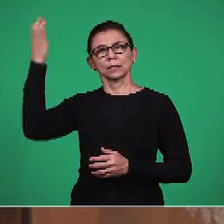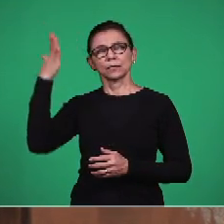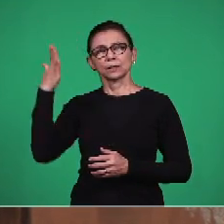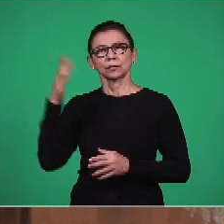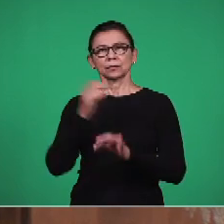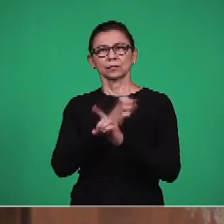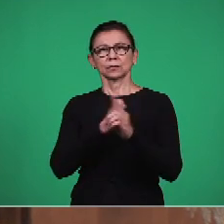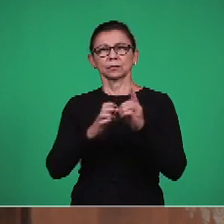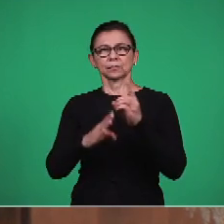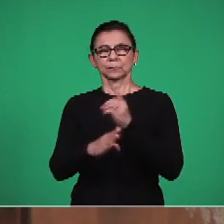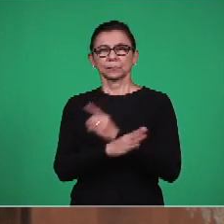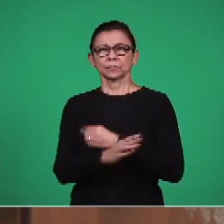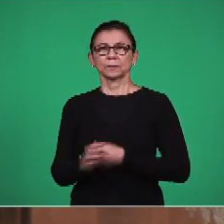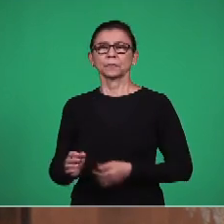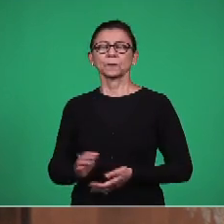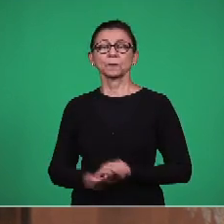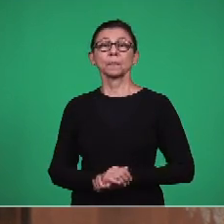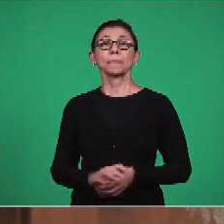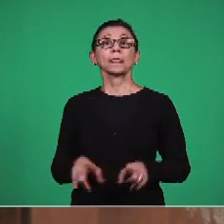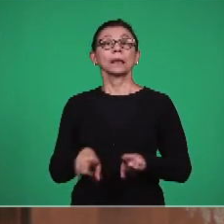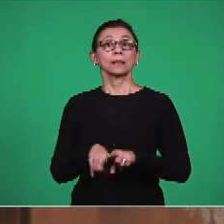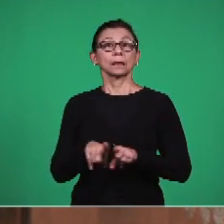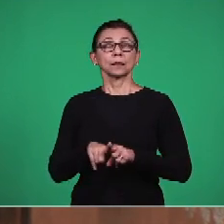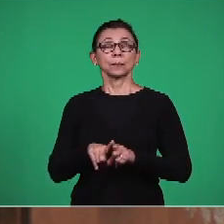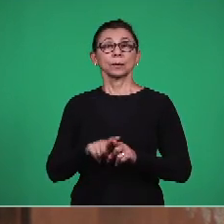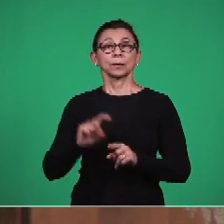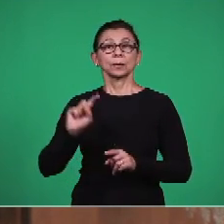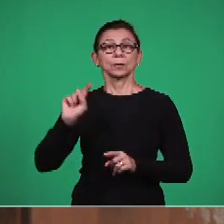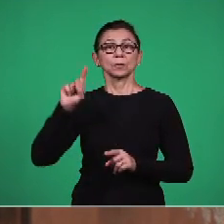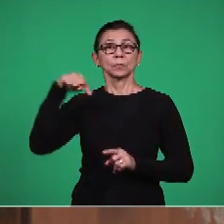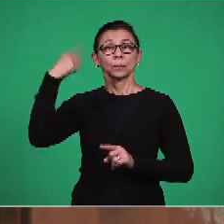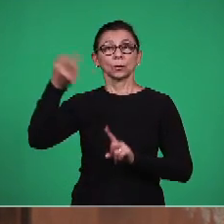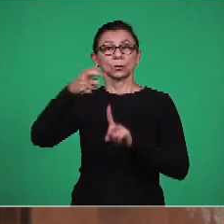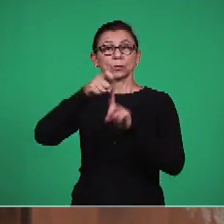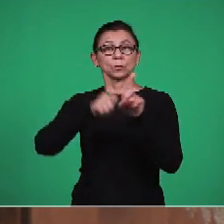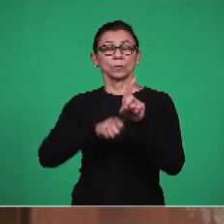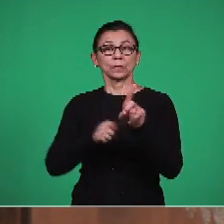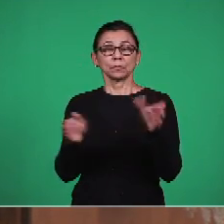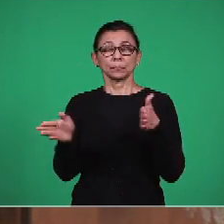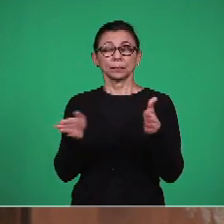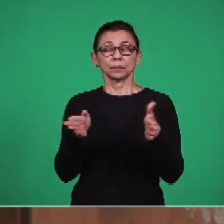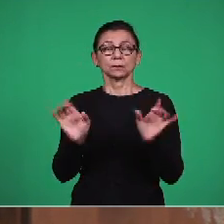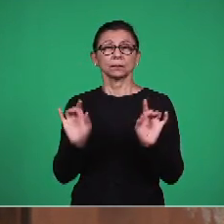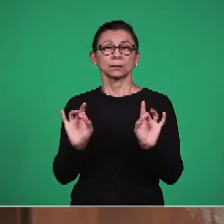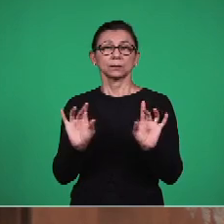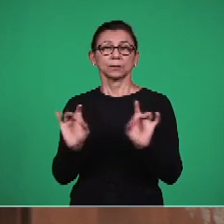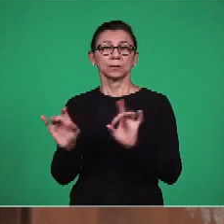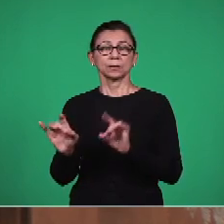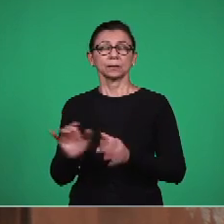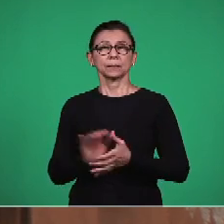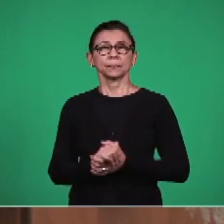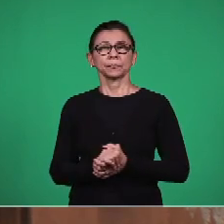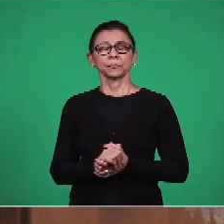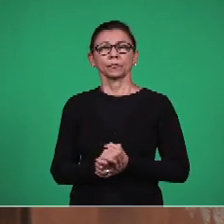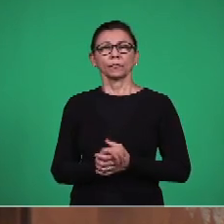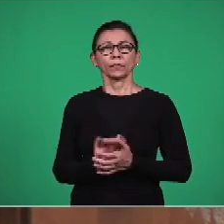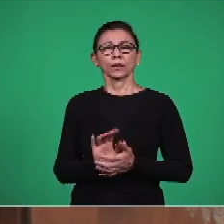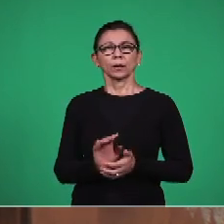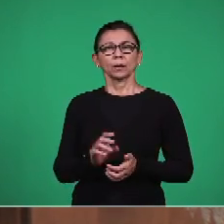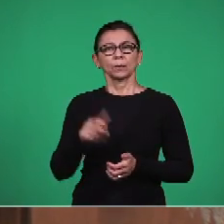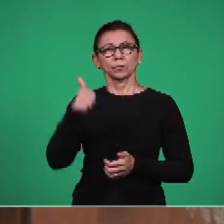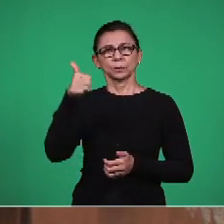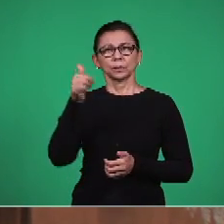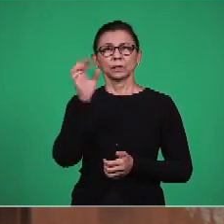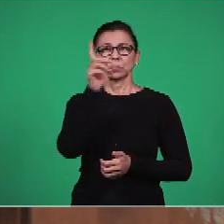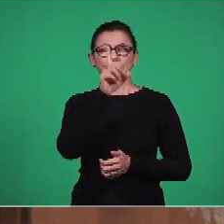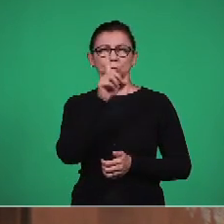próximo mês um período especial, exceto o primeiro domingo do mês, que é dedicado às